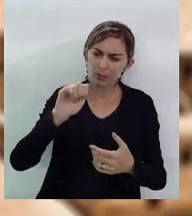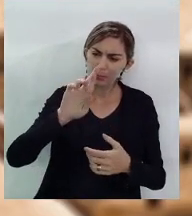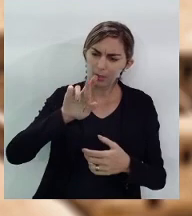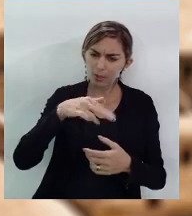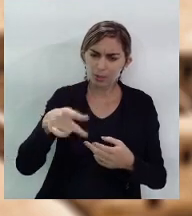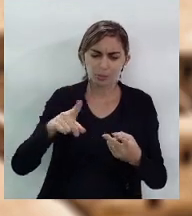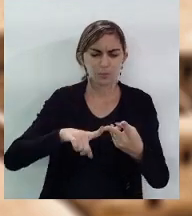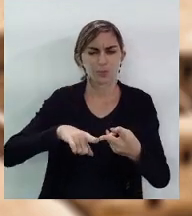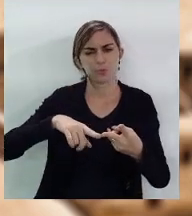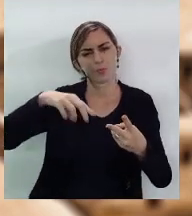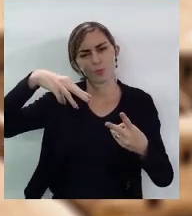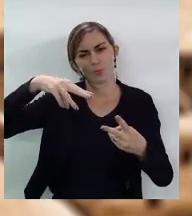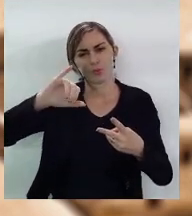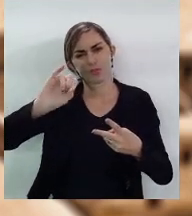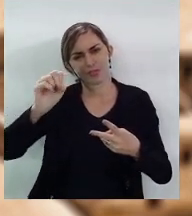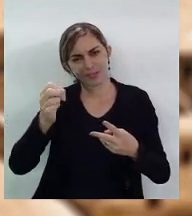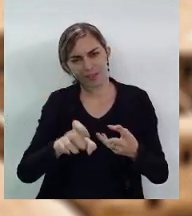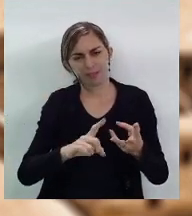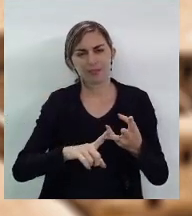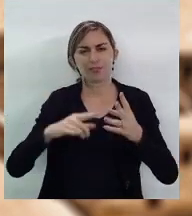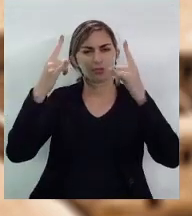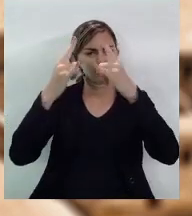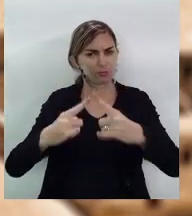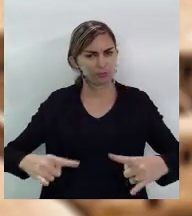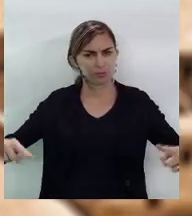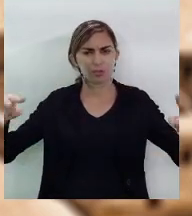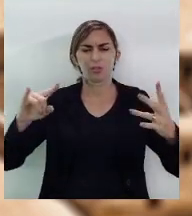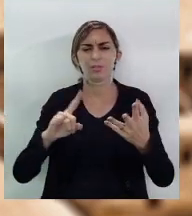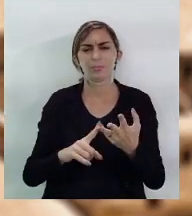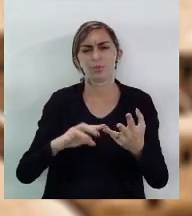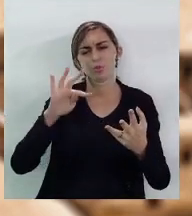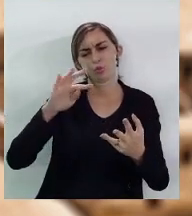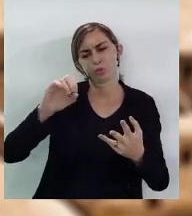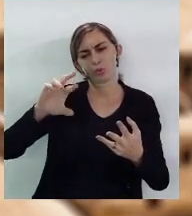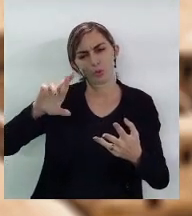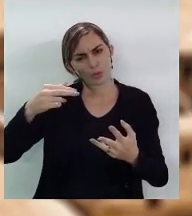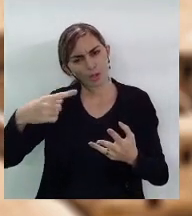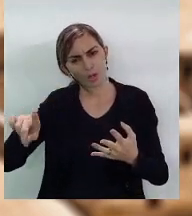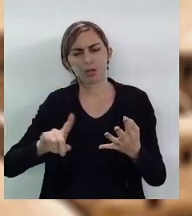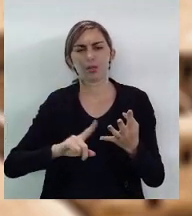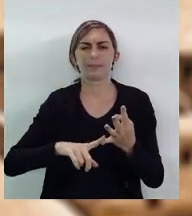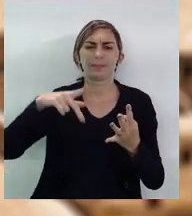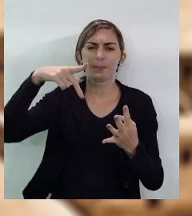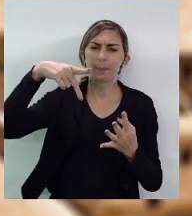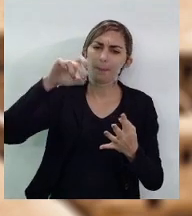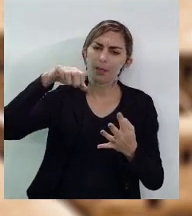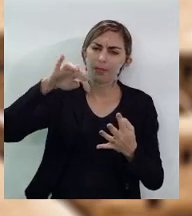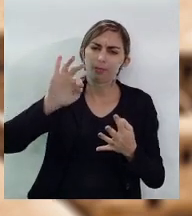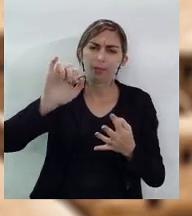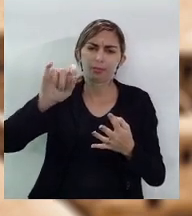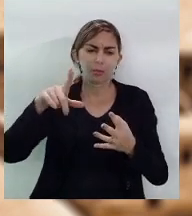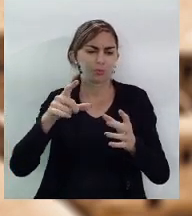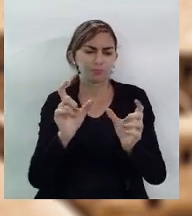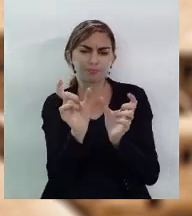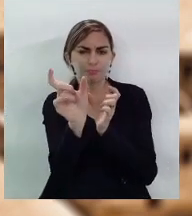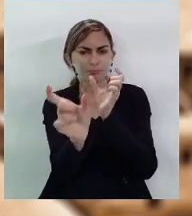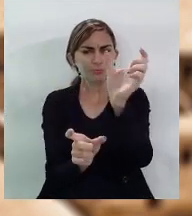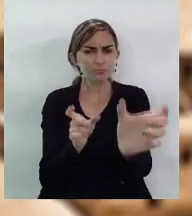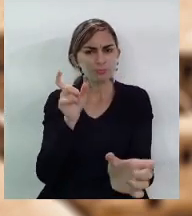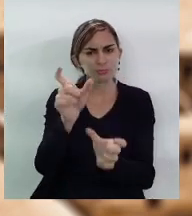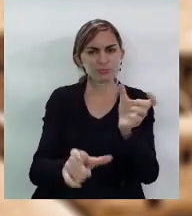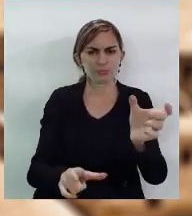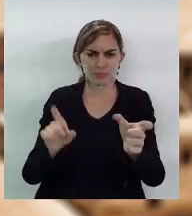o tempo, a Torá, o Menorá, certo? O Pentateuco. Então são palavras que circundam